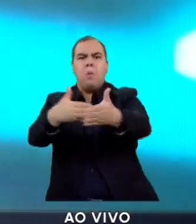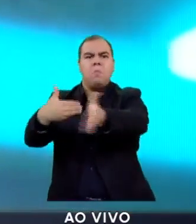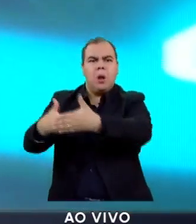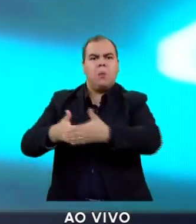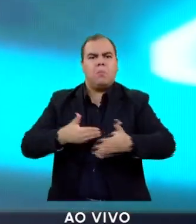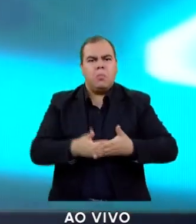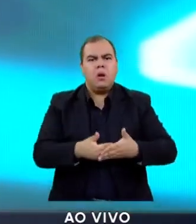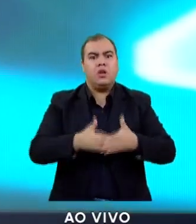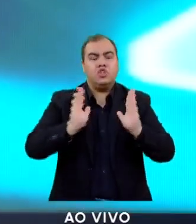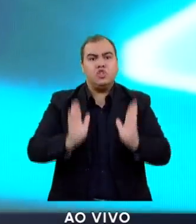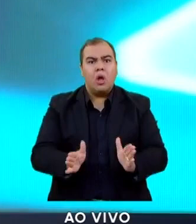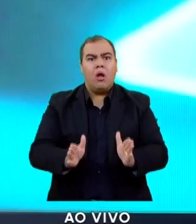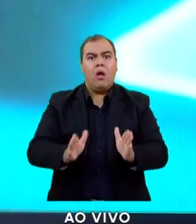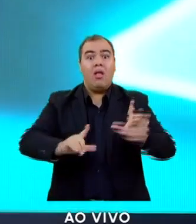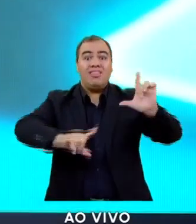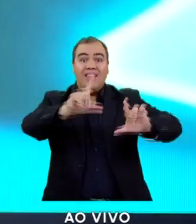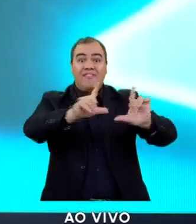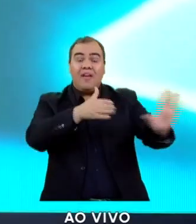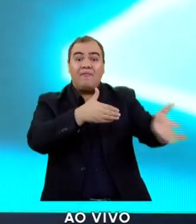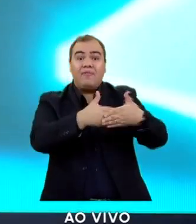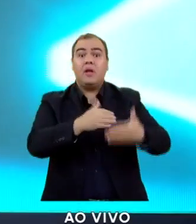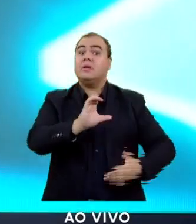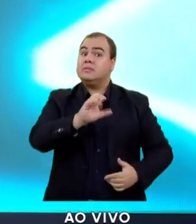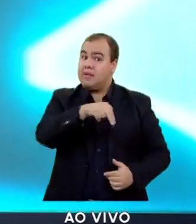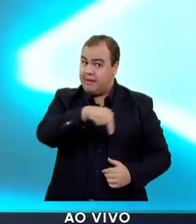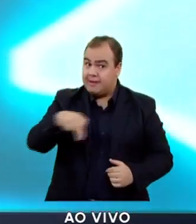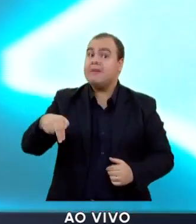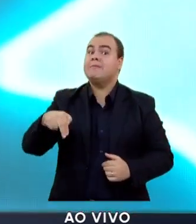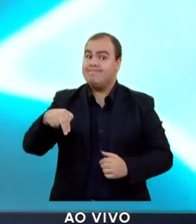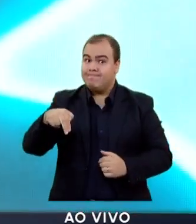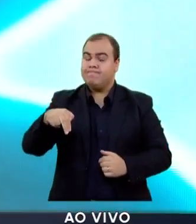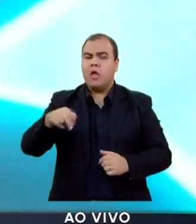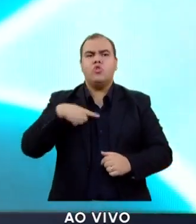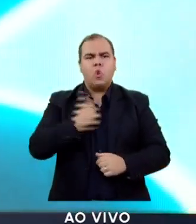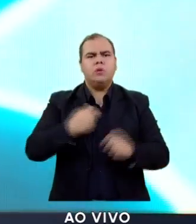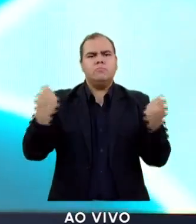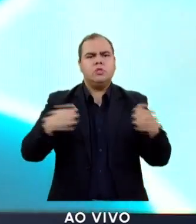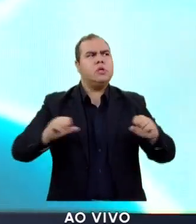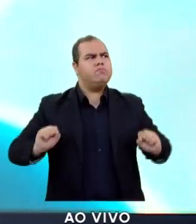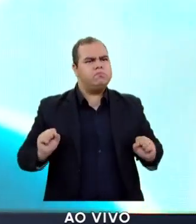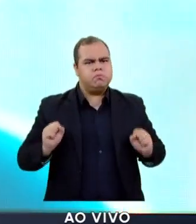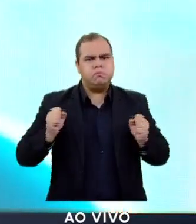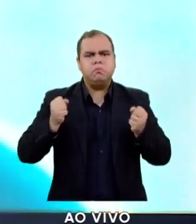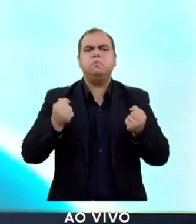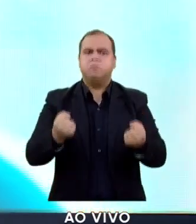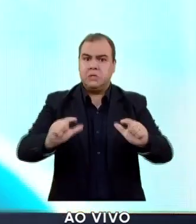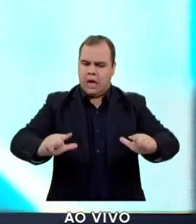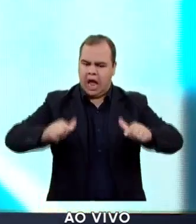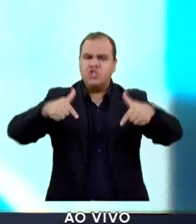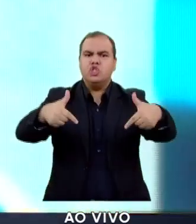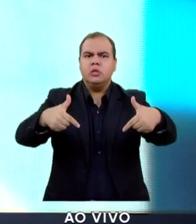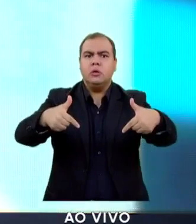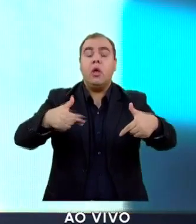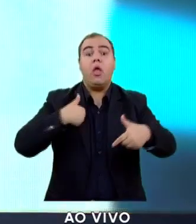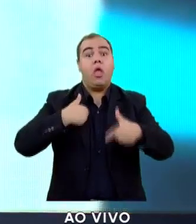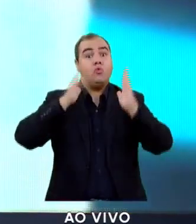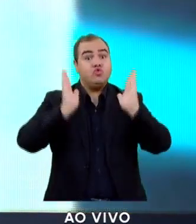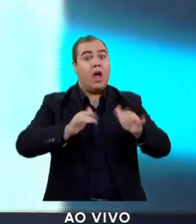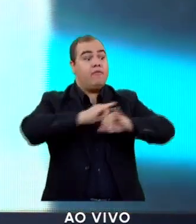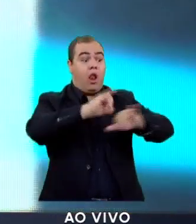sinais da TV CNN nós devemos reagir e Eu repito aqui o que falei na ONU